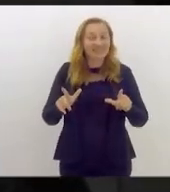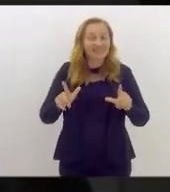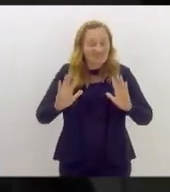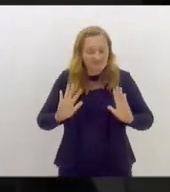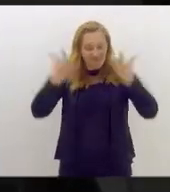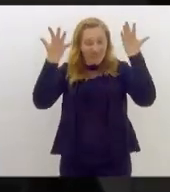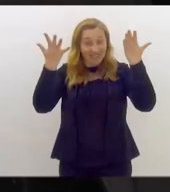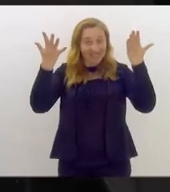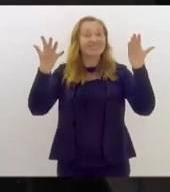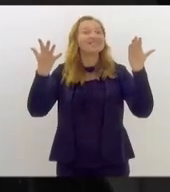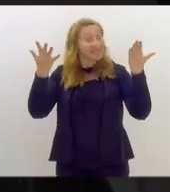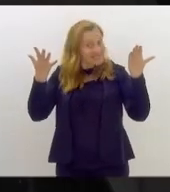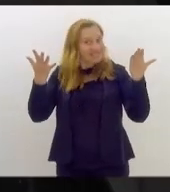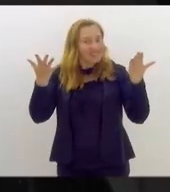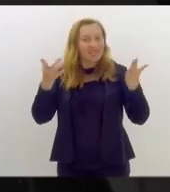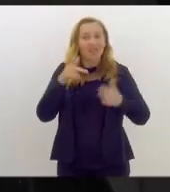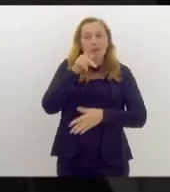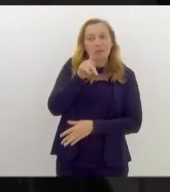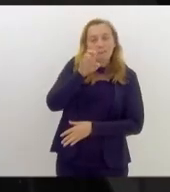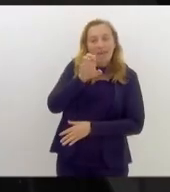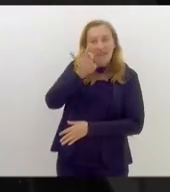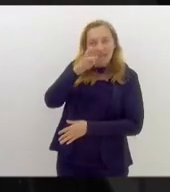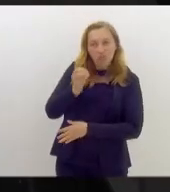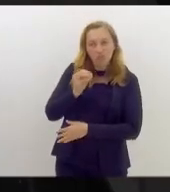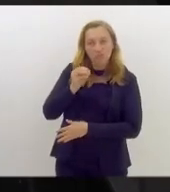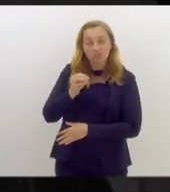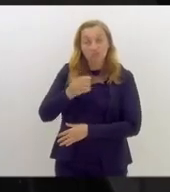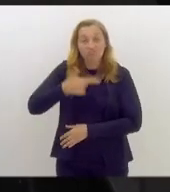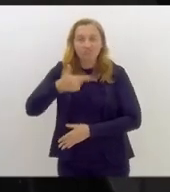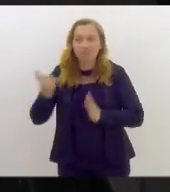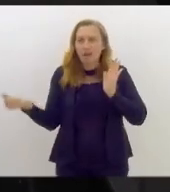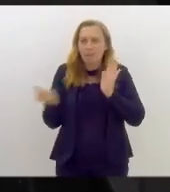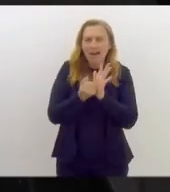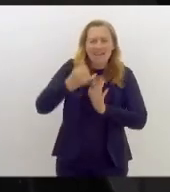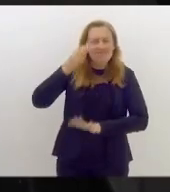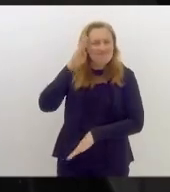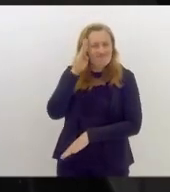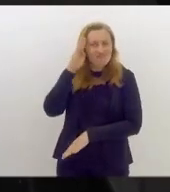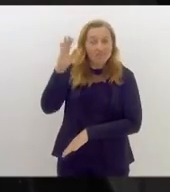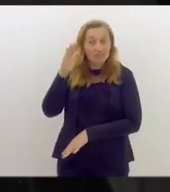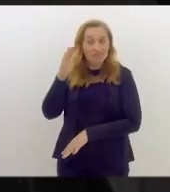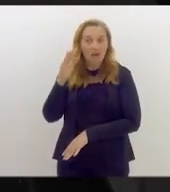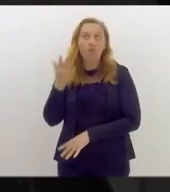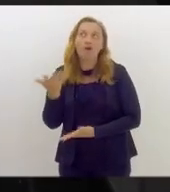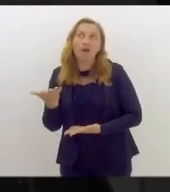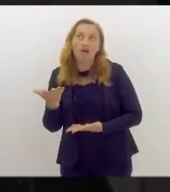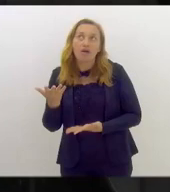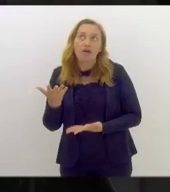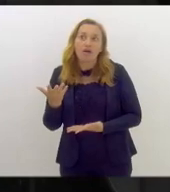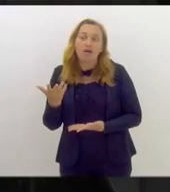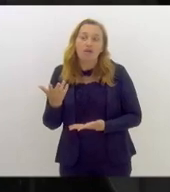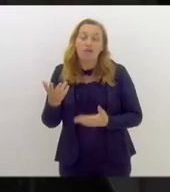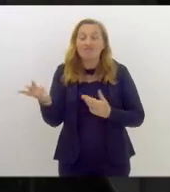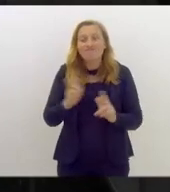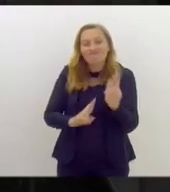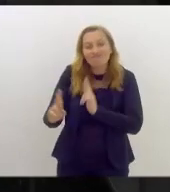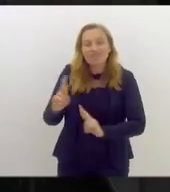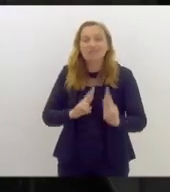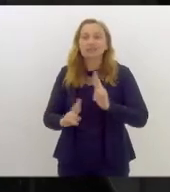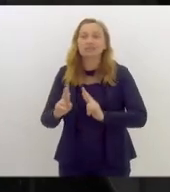celebração o Pedro Segundo tem algumas marcas importantes entre elas Lucinha estabelecer essa relação